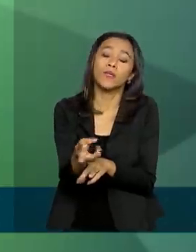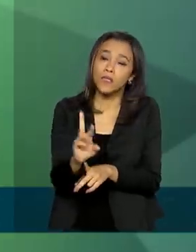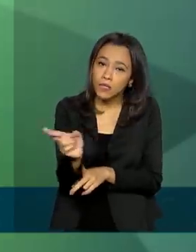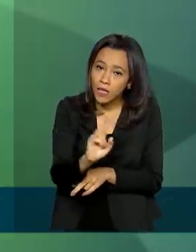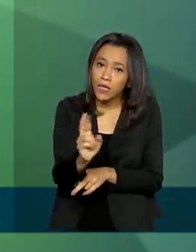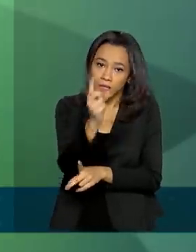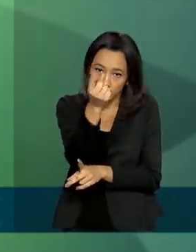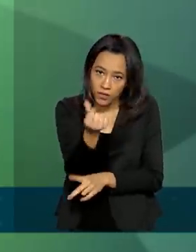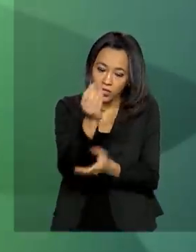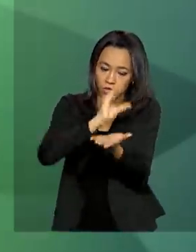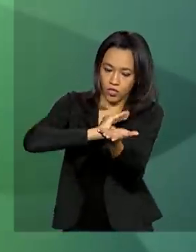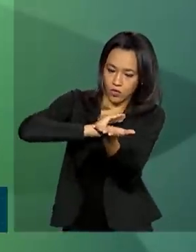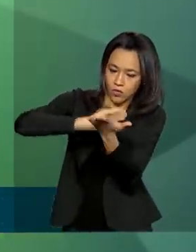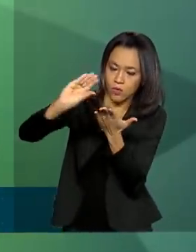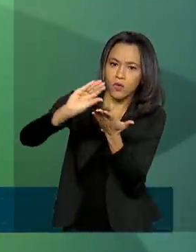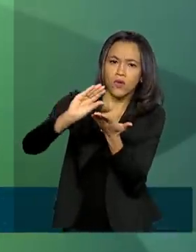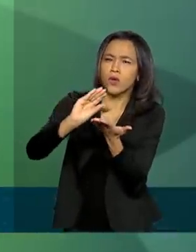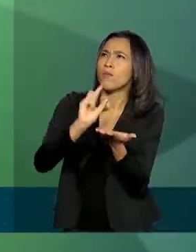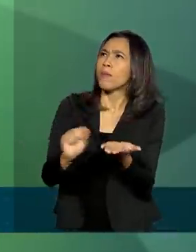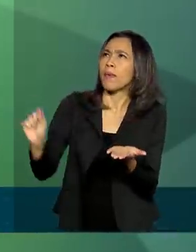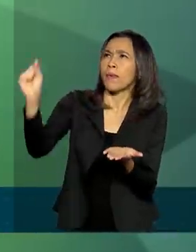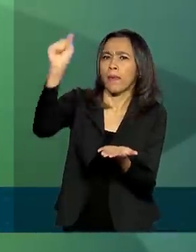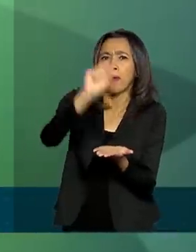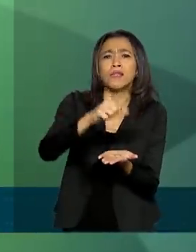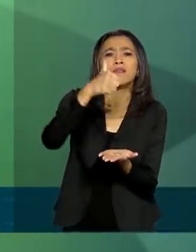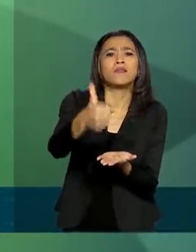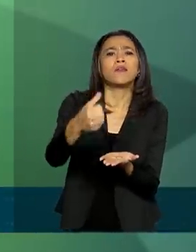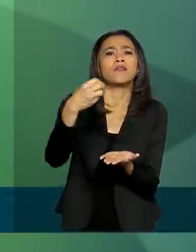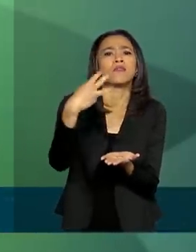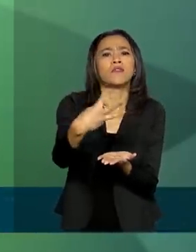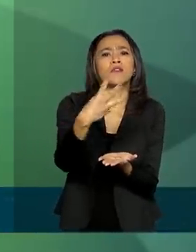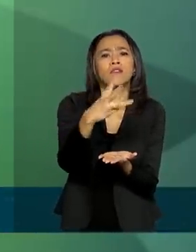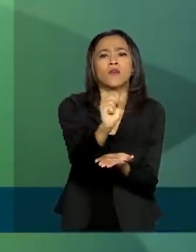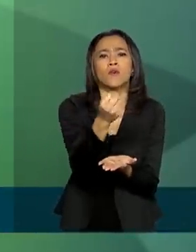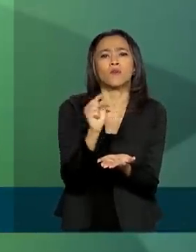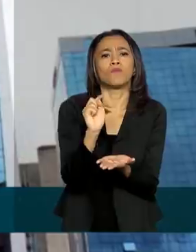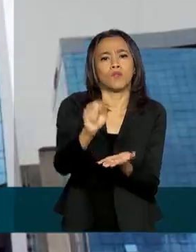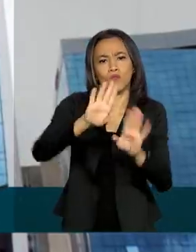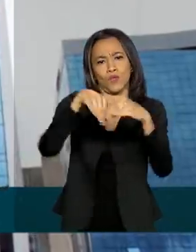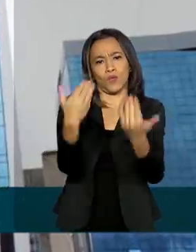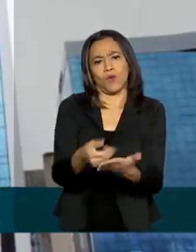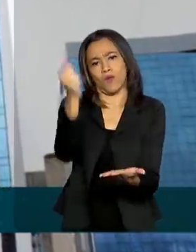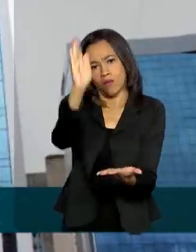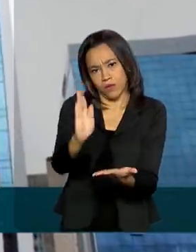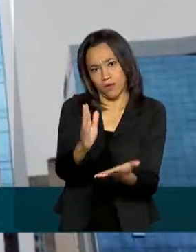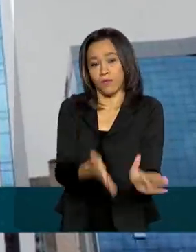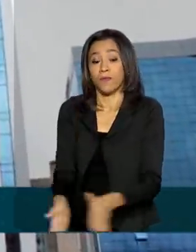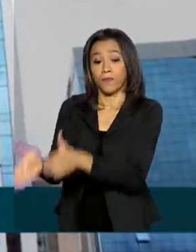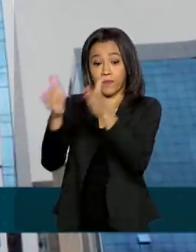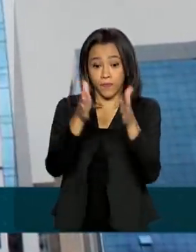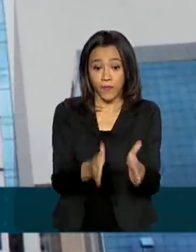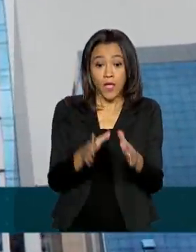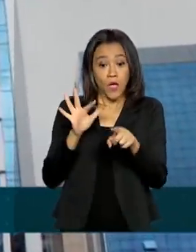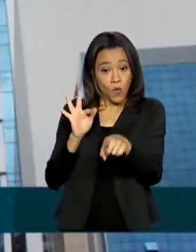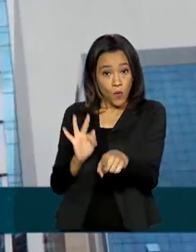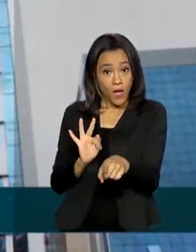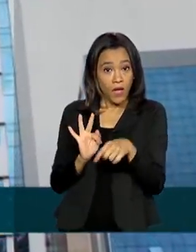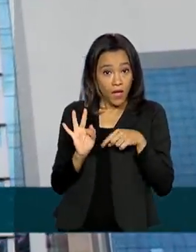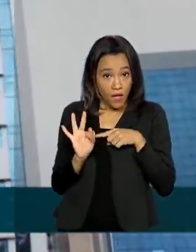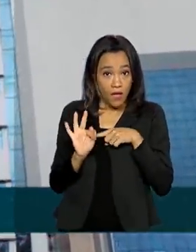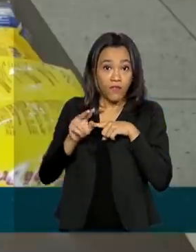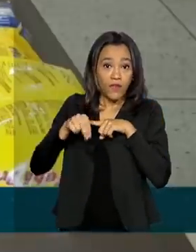repassar para todas as escolas, as 138 mil escolas do Brasil inteiro. Além disso, o FNDE